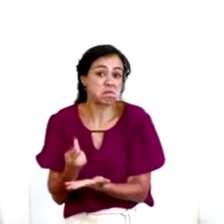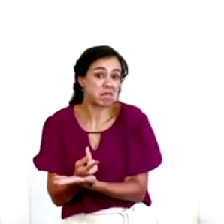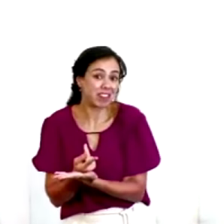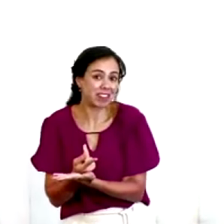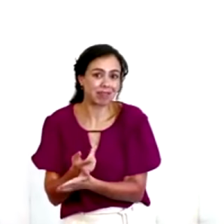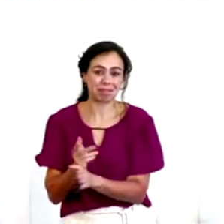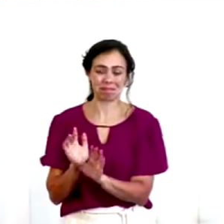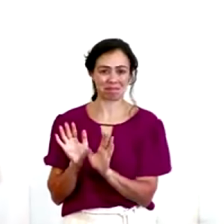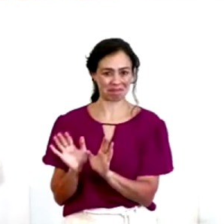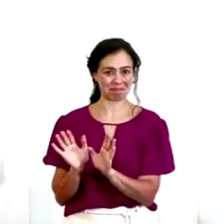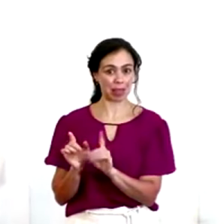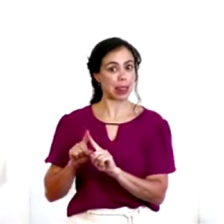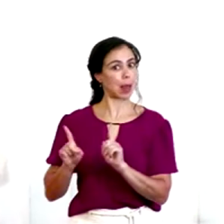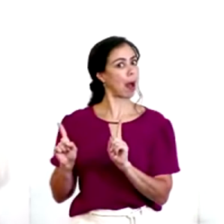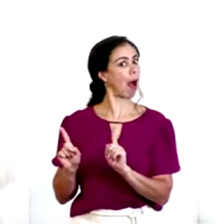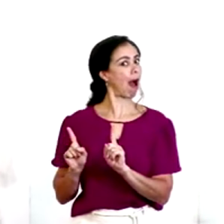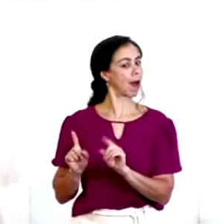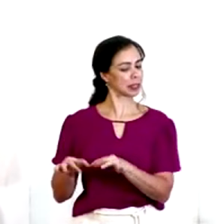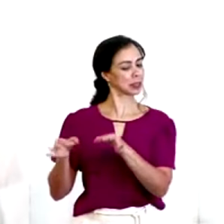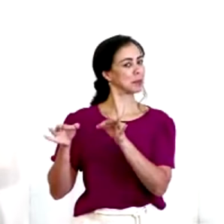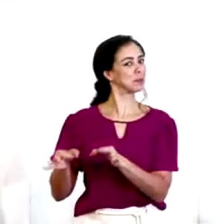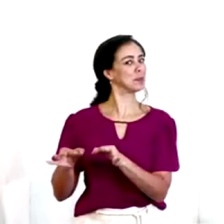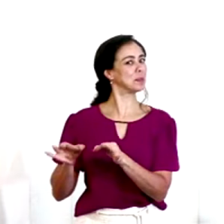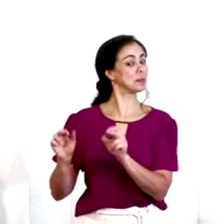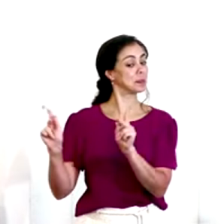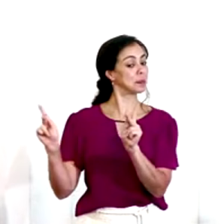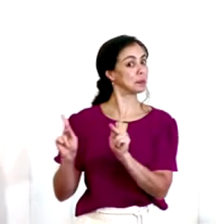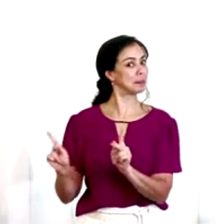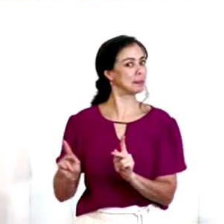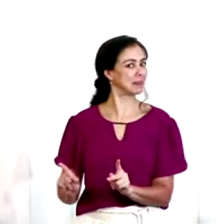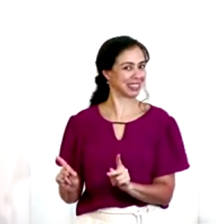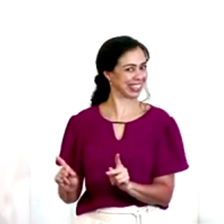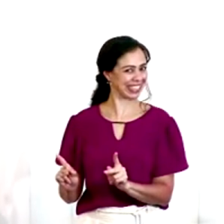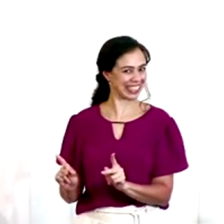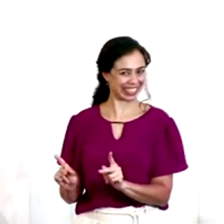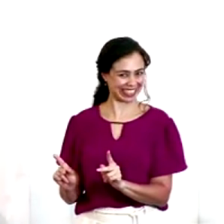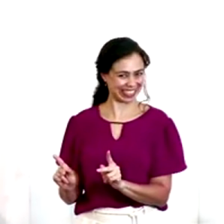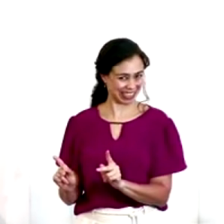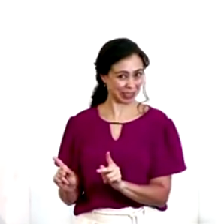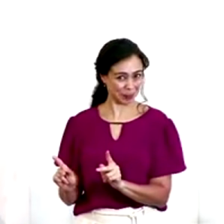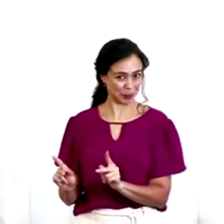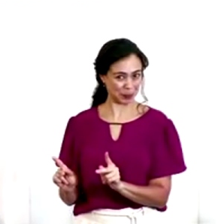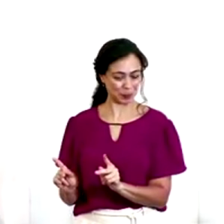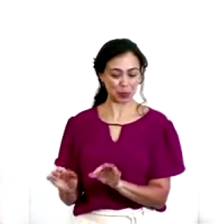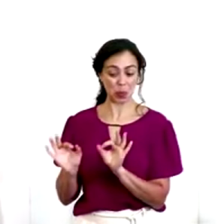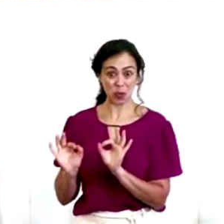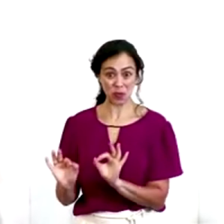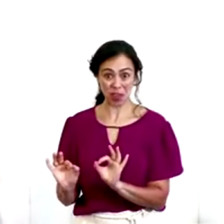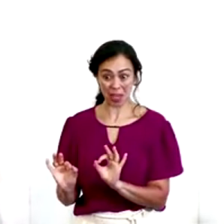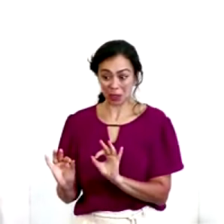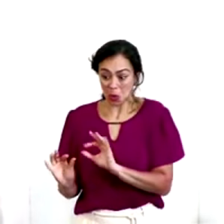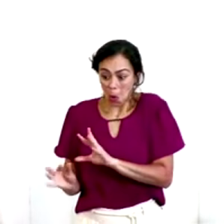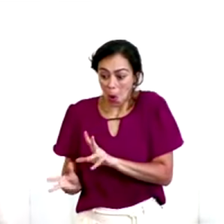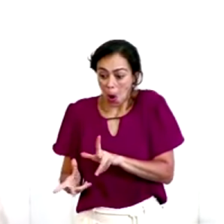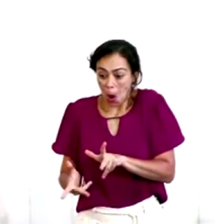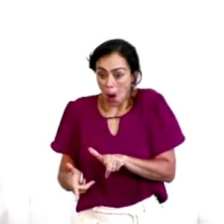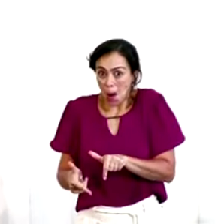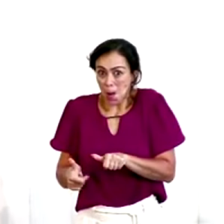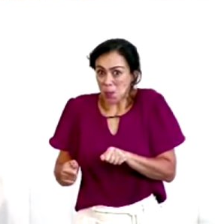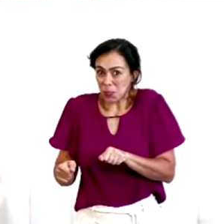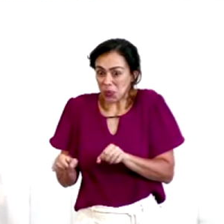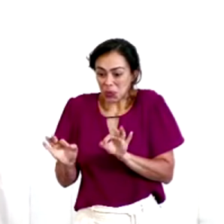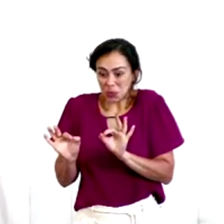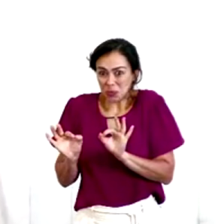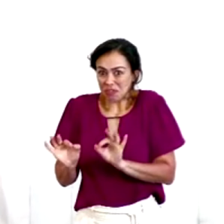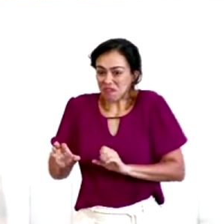uma perfeita paz em um mundo conforme a